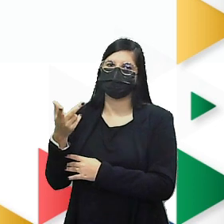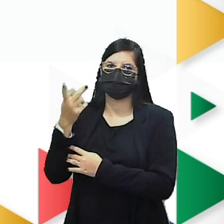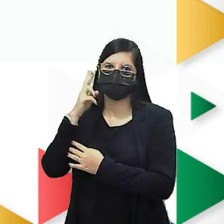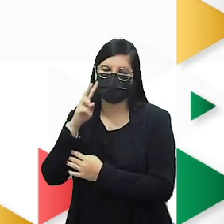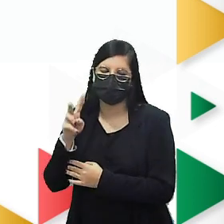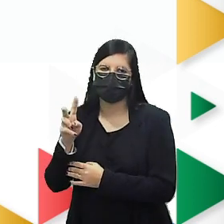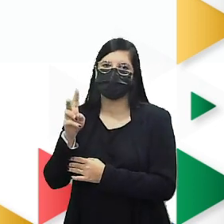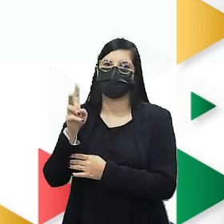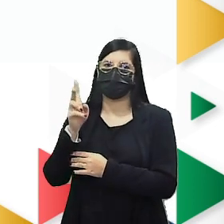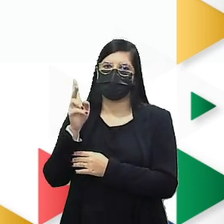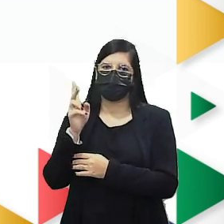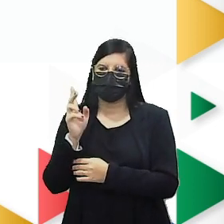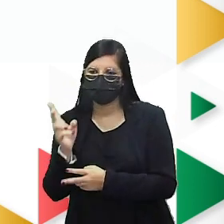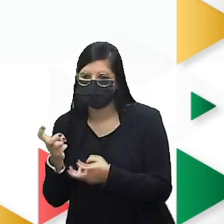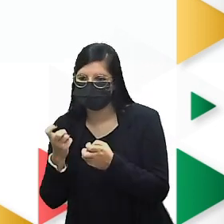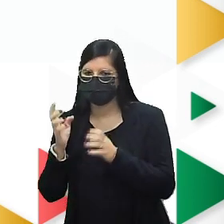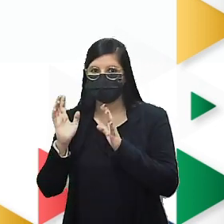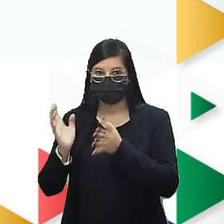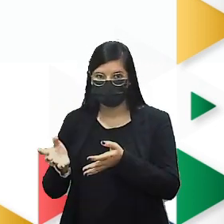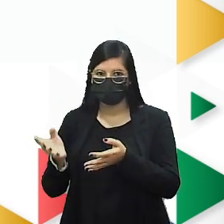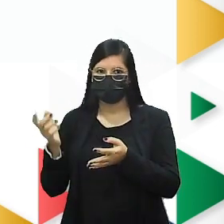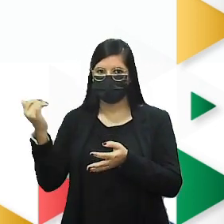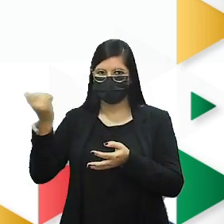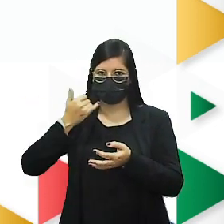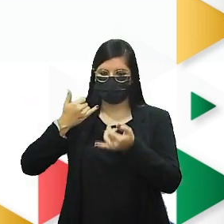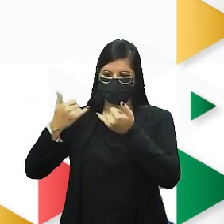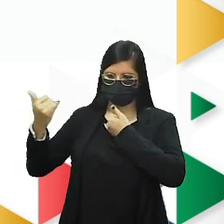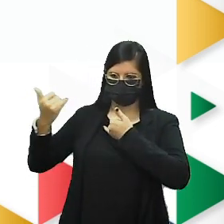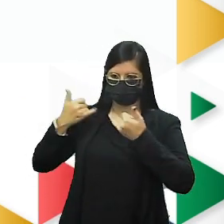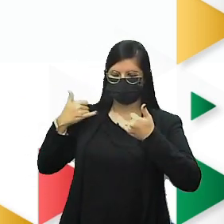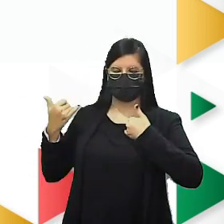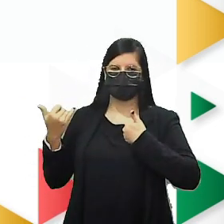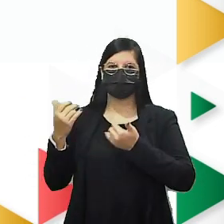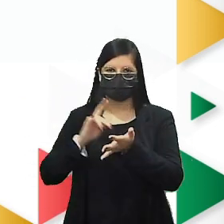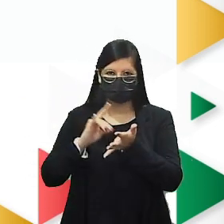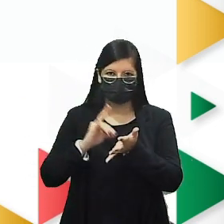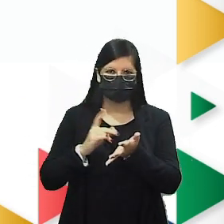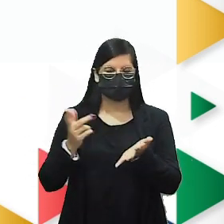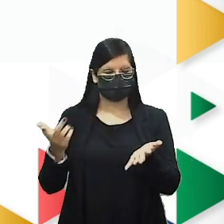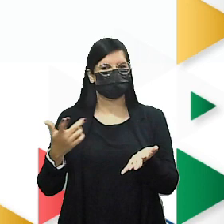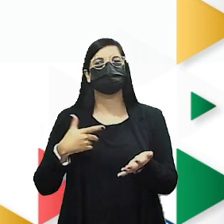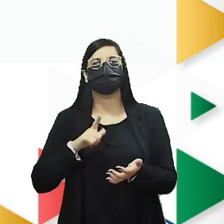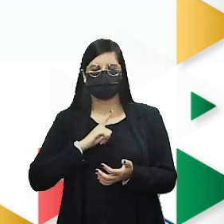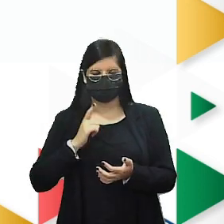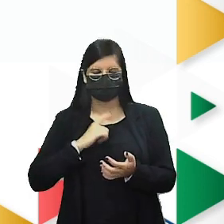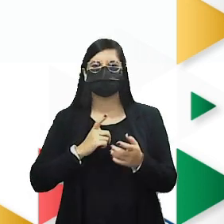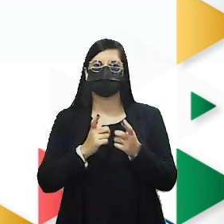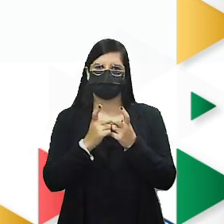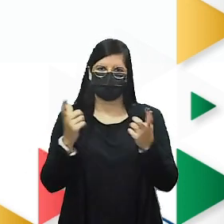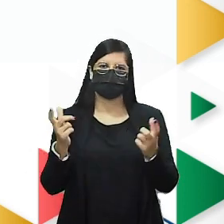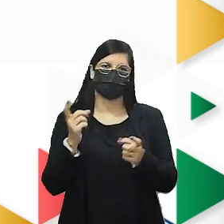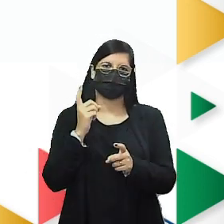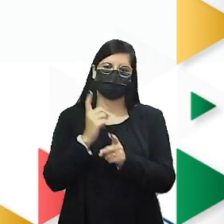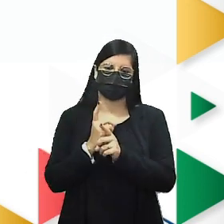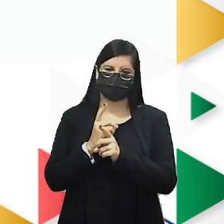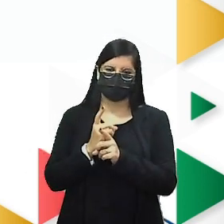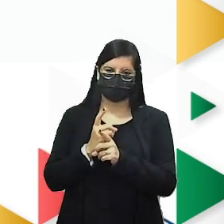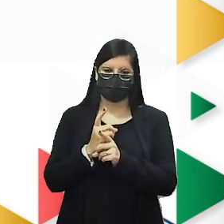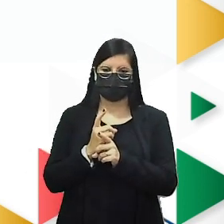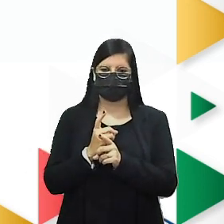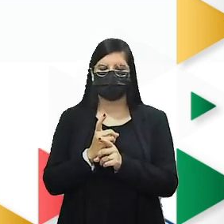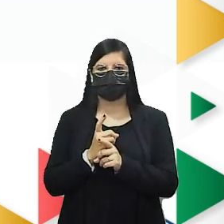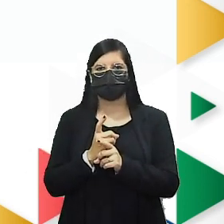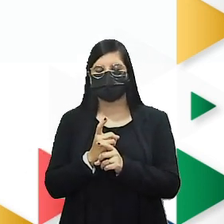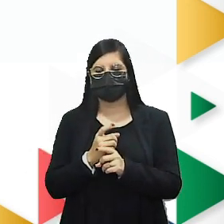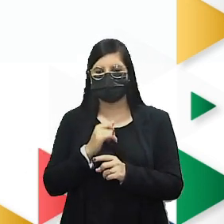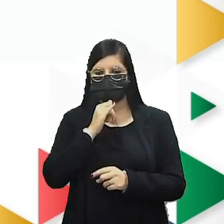história, passou por isso, é verdade, né? Então, enfim, acontece isso, né? Então, e aí eu vou ter até